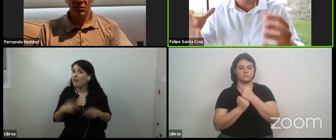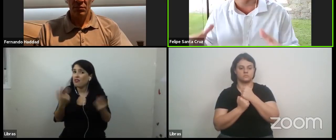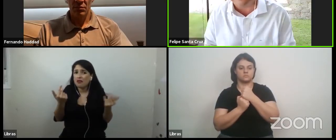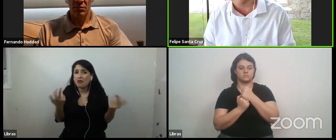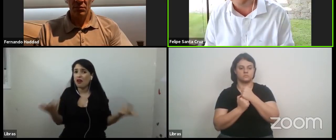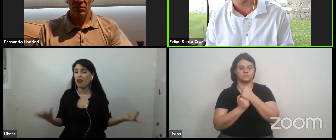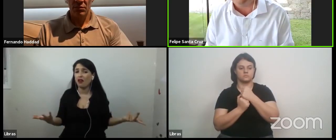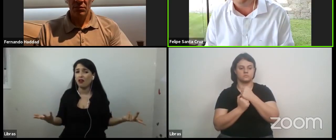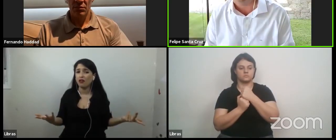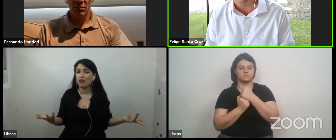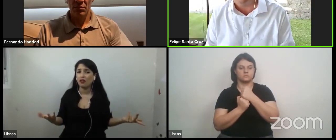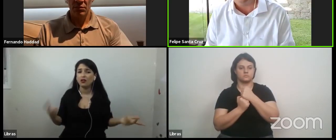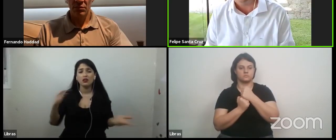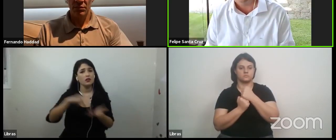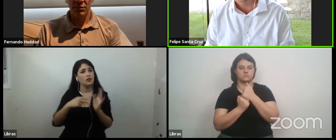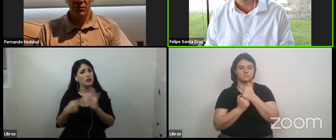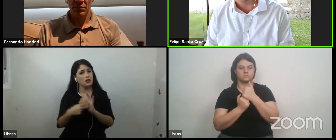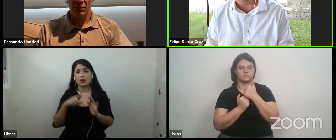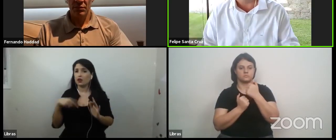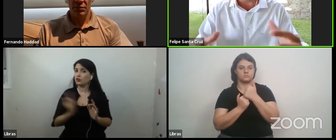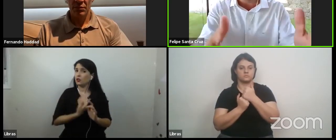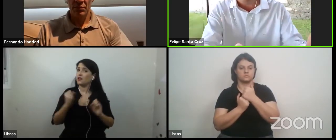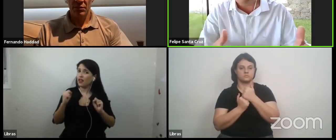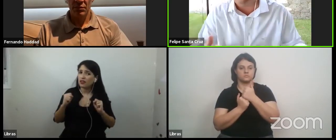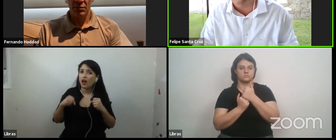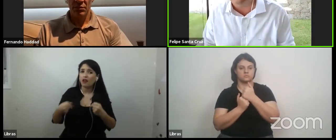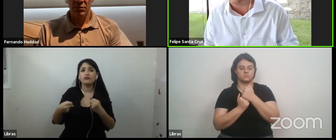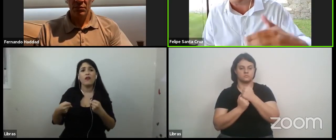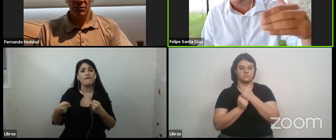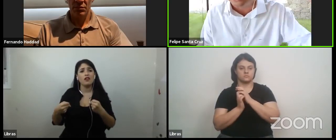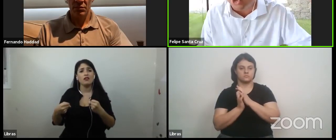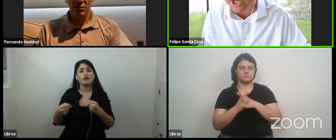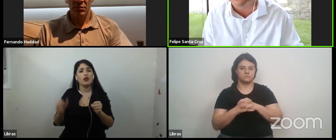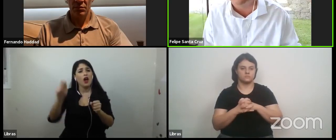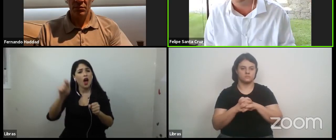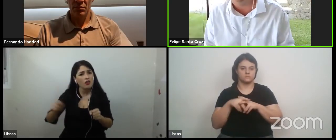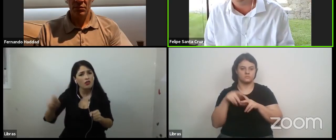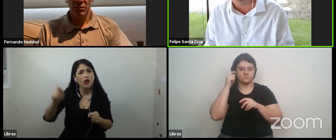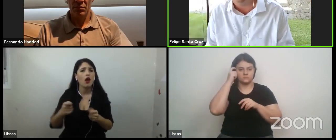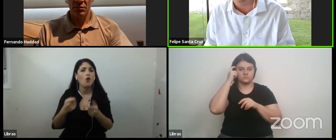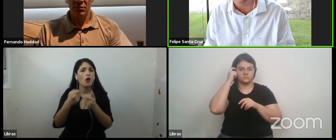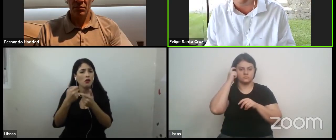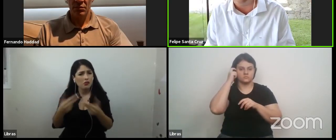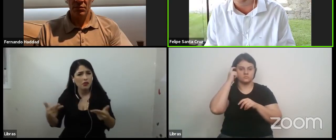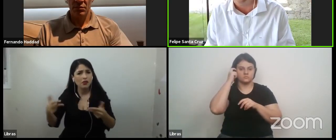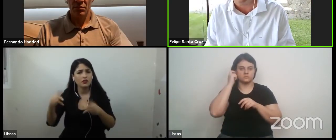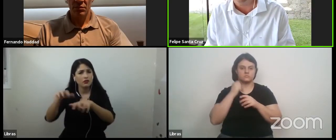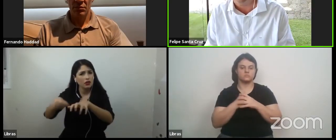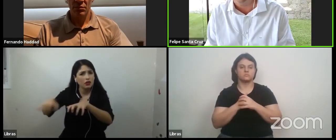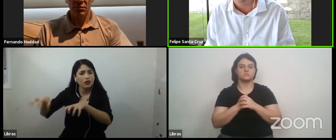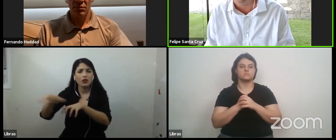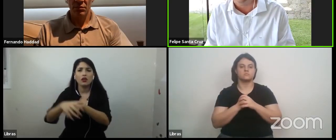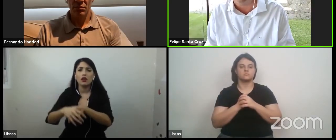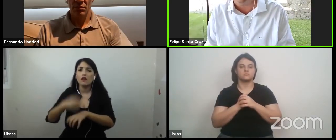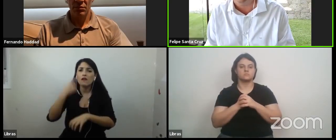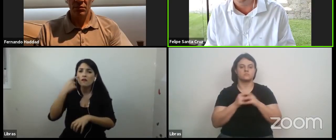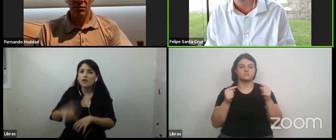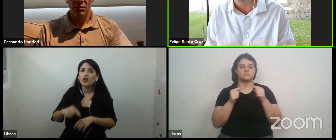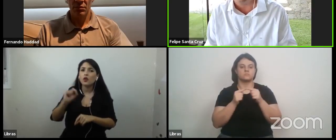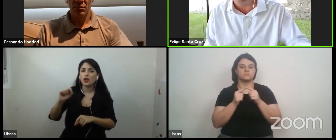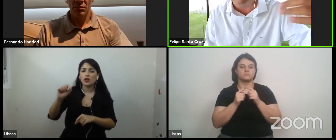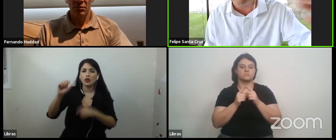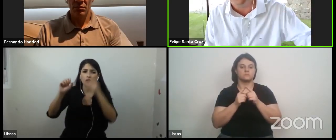a defesa das instituições. Né? Eu falei aqui dos ataques sórdidos que setores do Ministério Público têm promovido contra